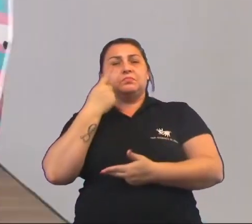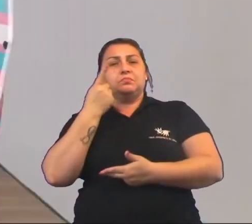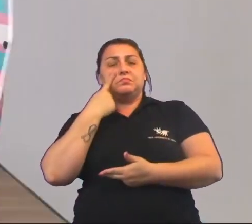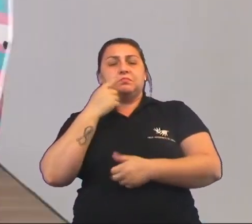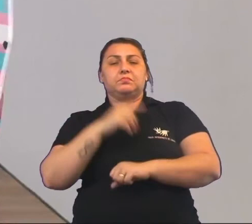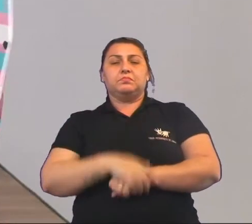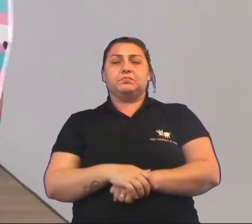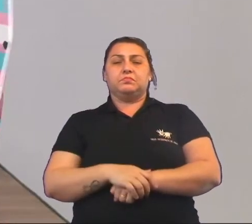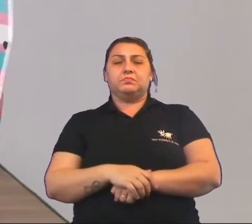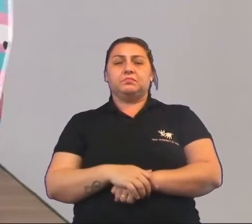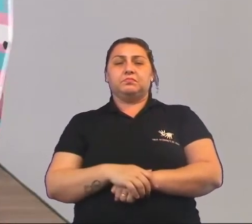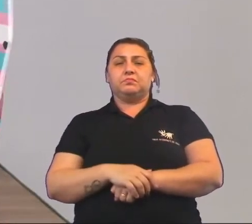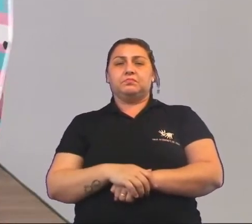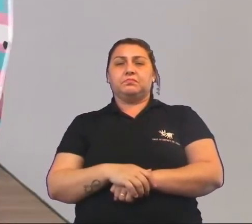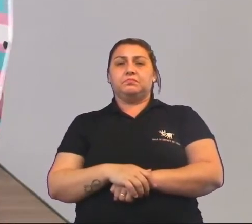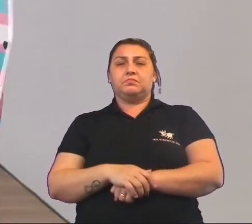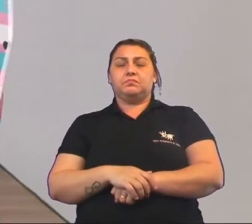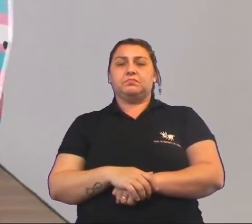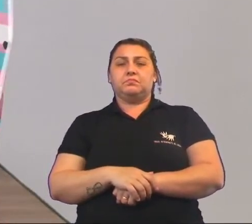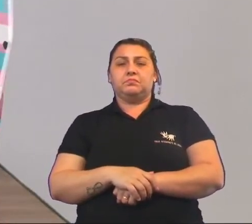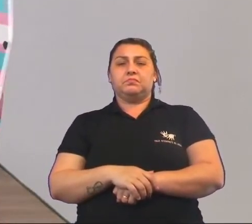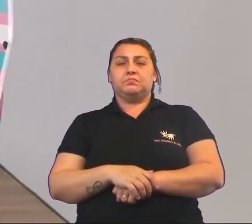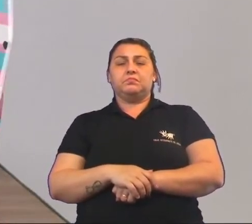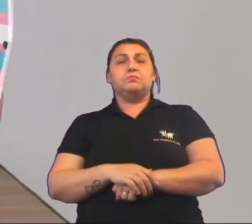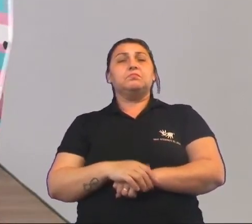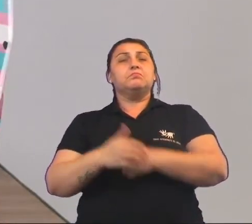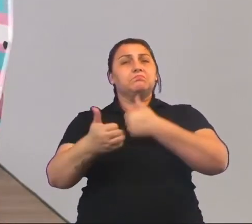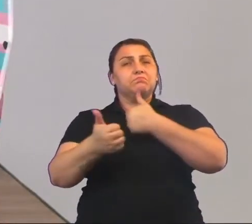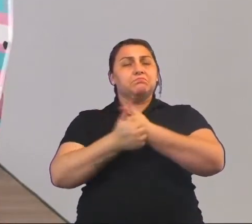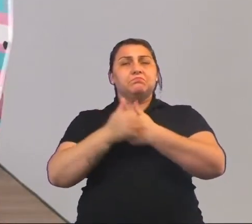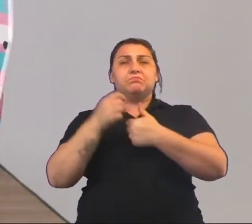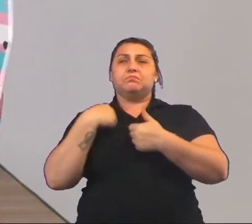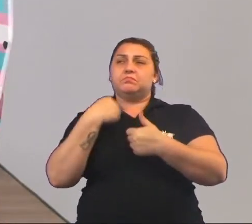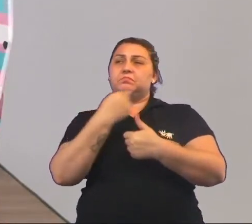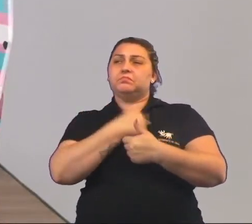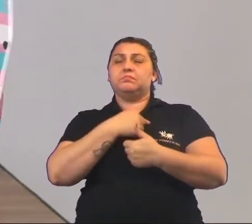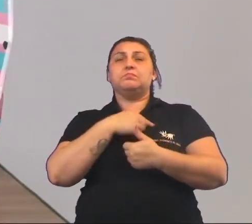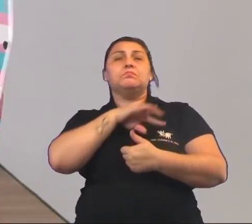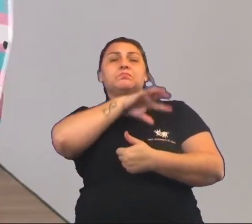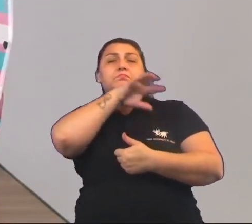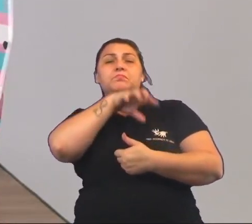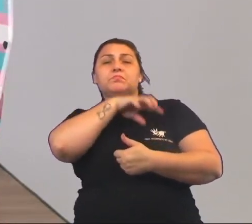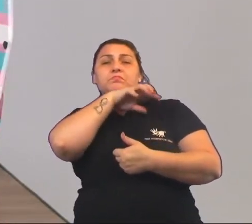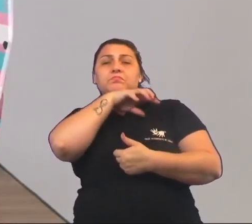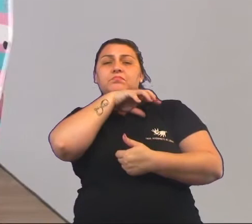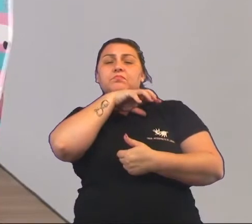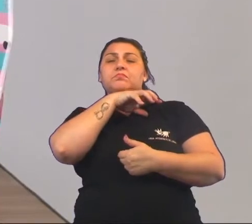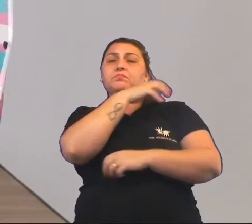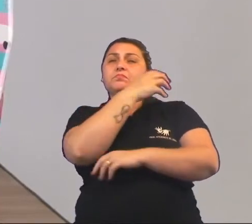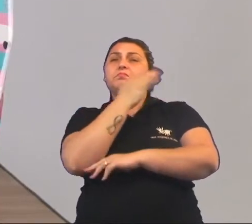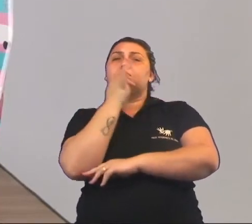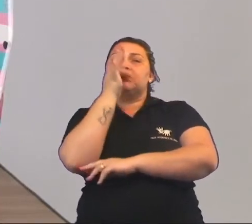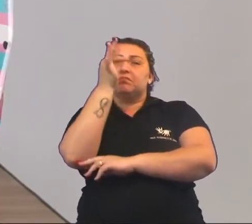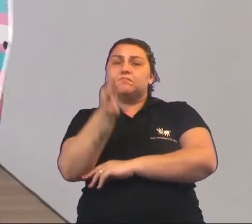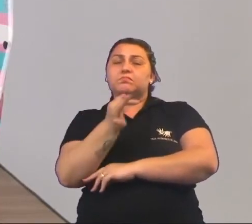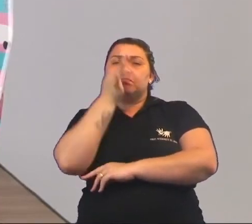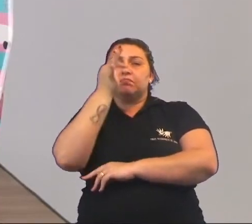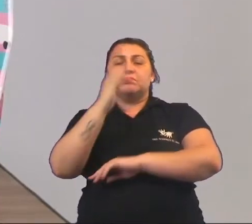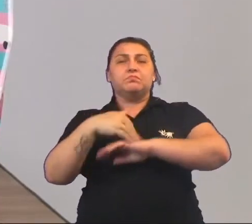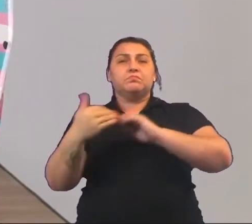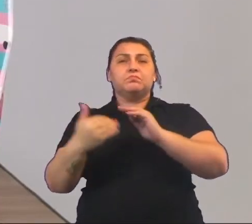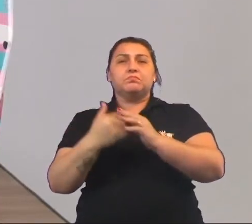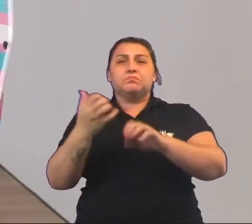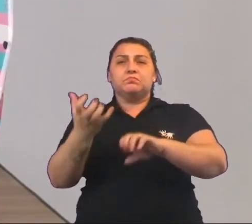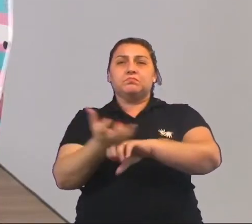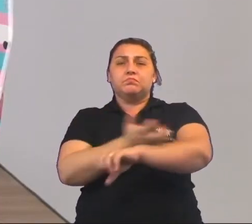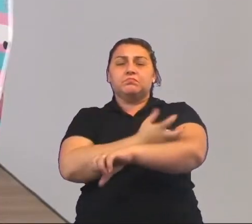as coisas que estão ao nosso redor, os animais, as flores, né? Toda a vegetação,